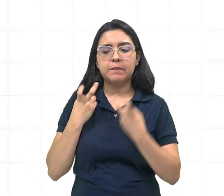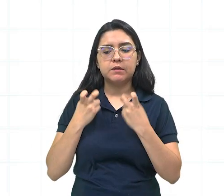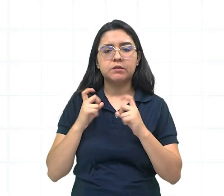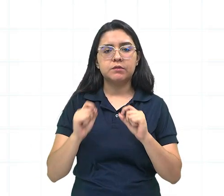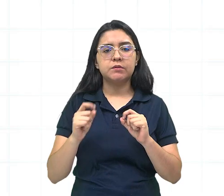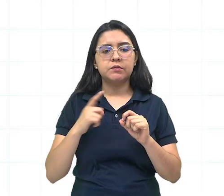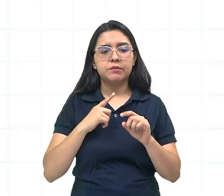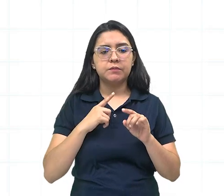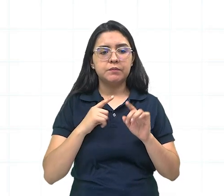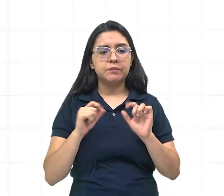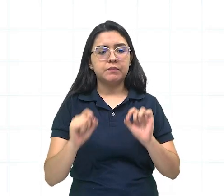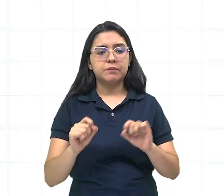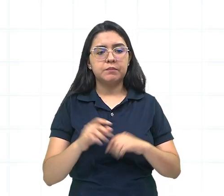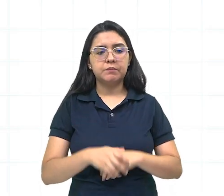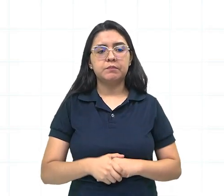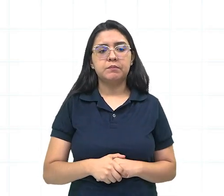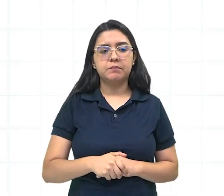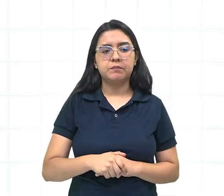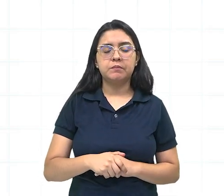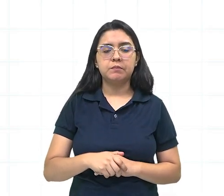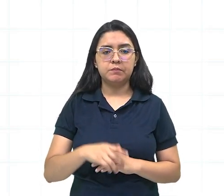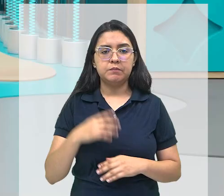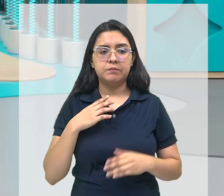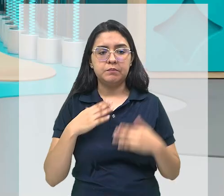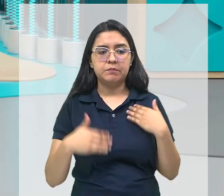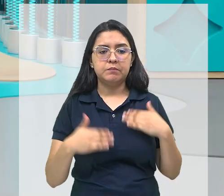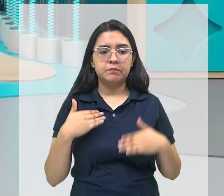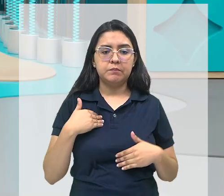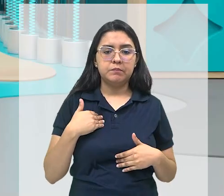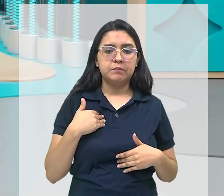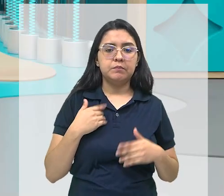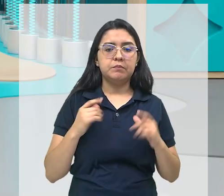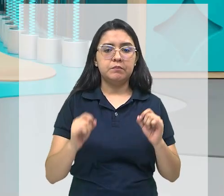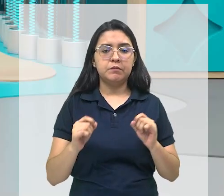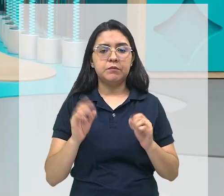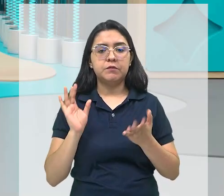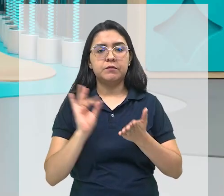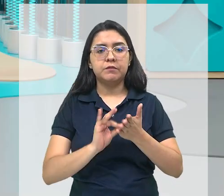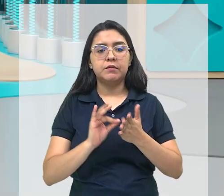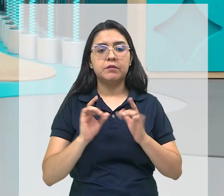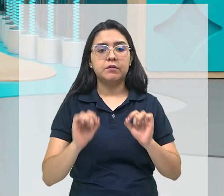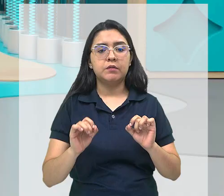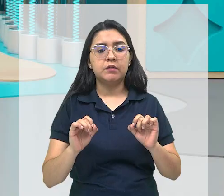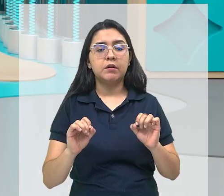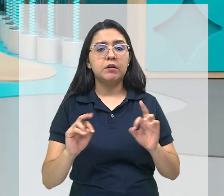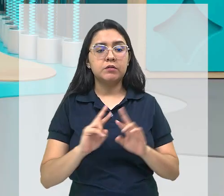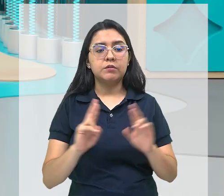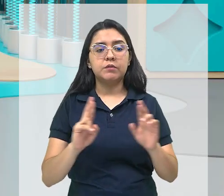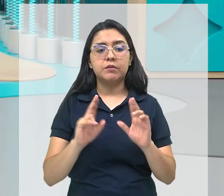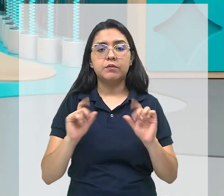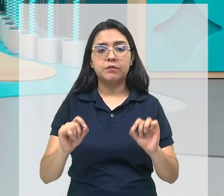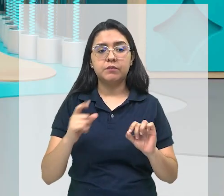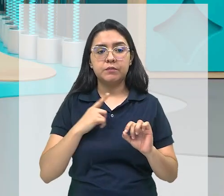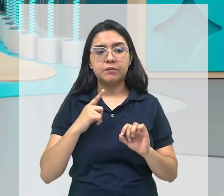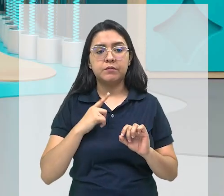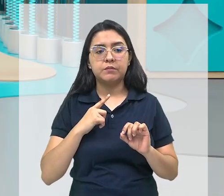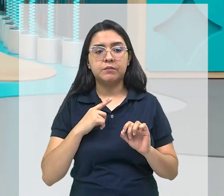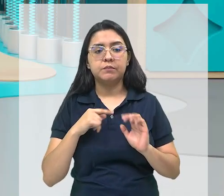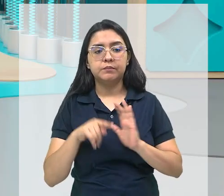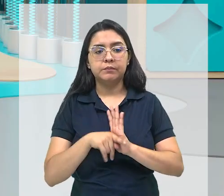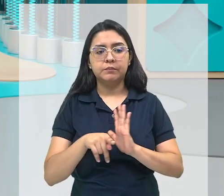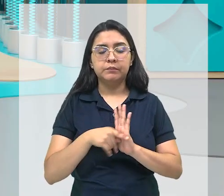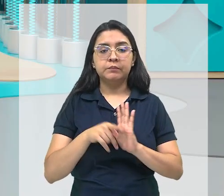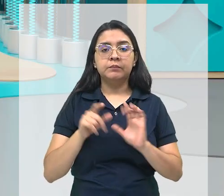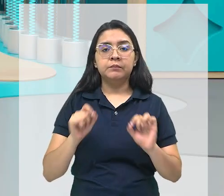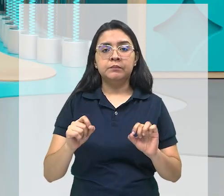as funções principais do corpo, aquelas que estão realmente ligadas com o suporte da